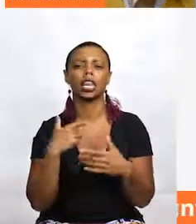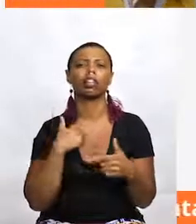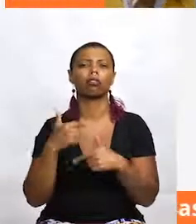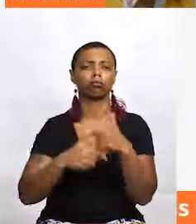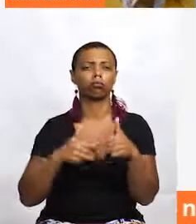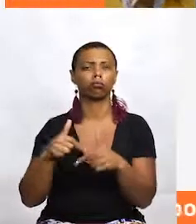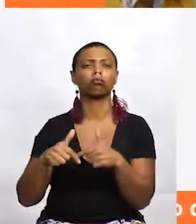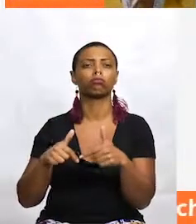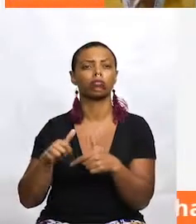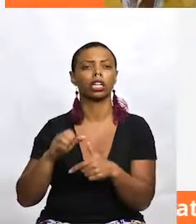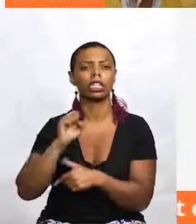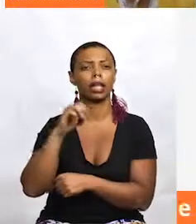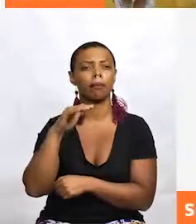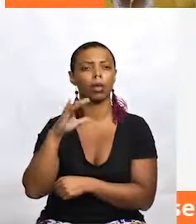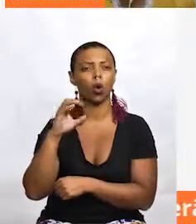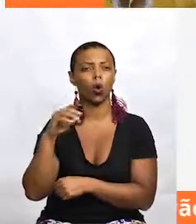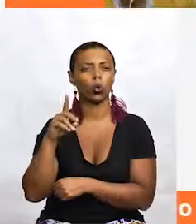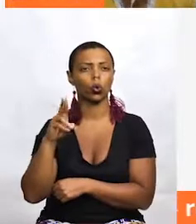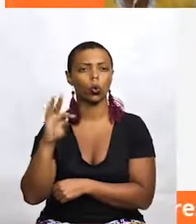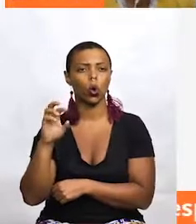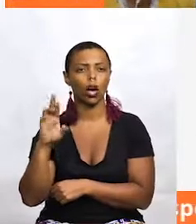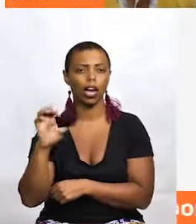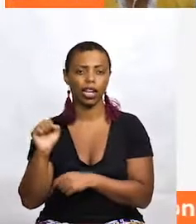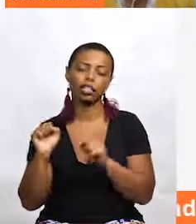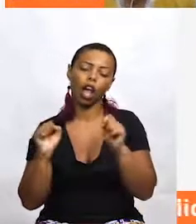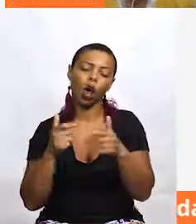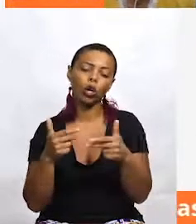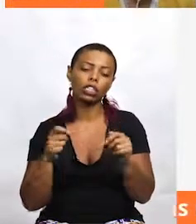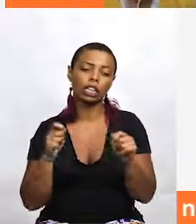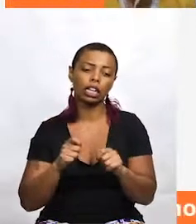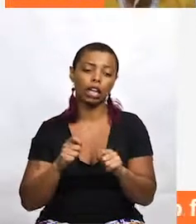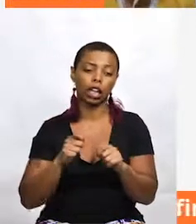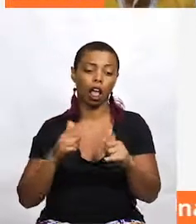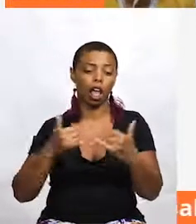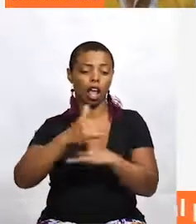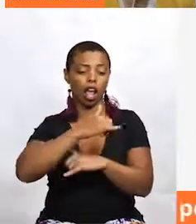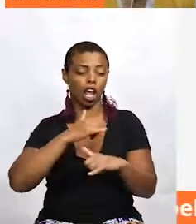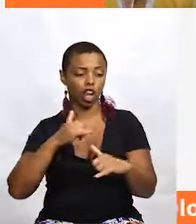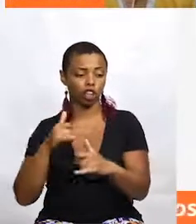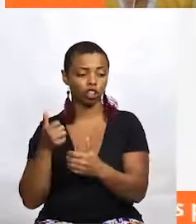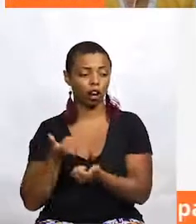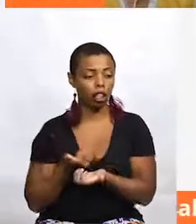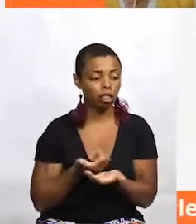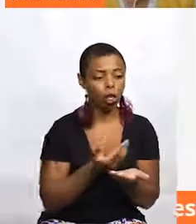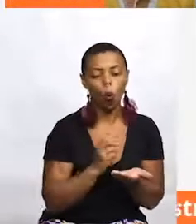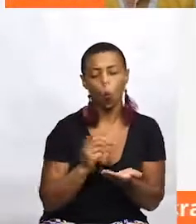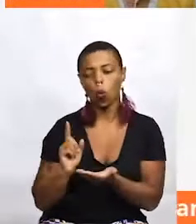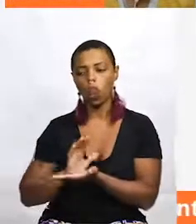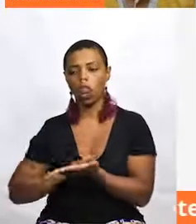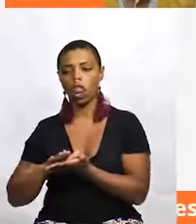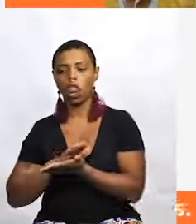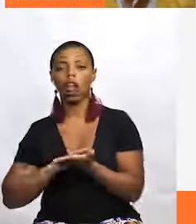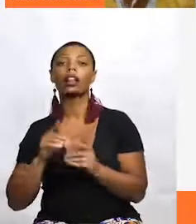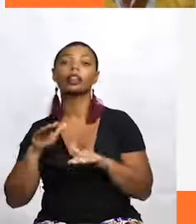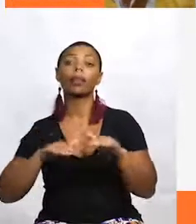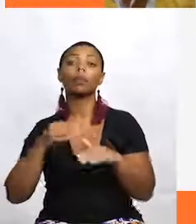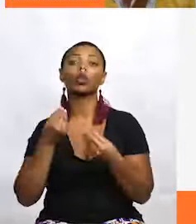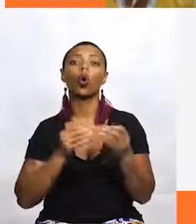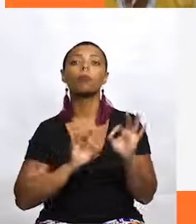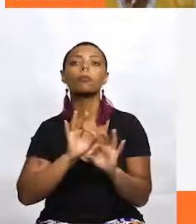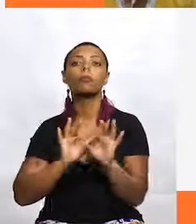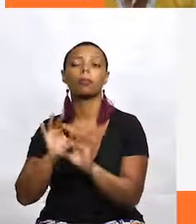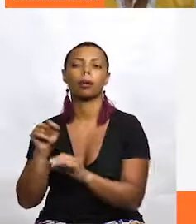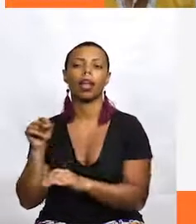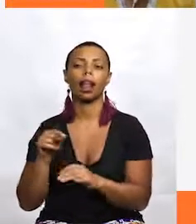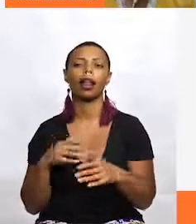semicondutores, que são materiais que podem conduzir ou não, conforme você os desenha para isso. Eu trabalhei para